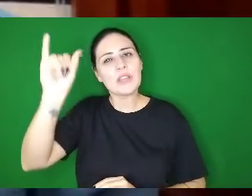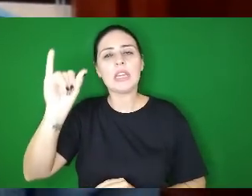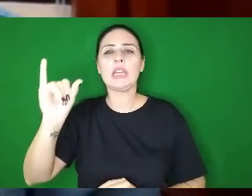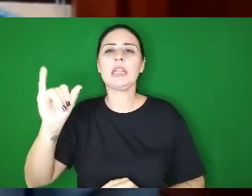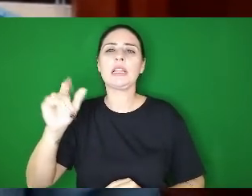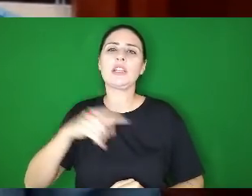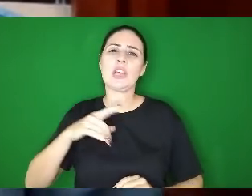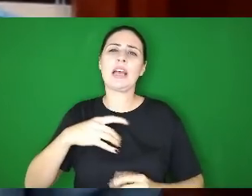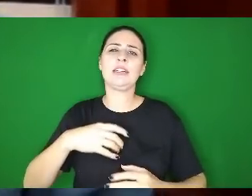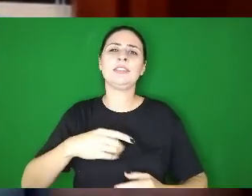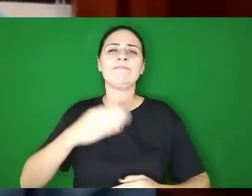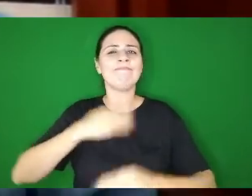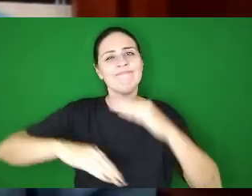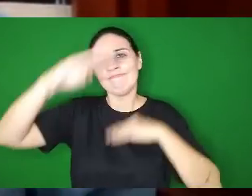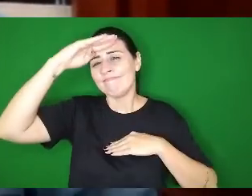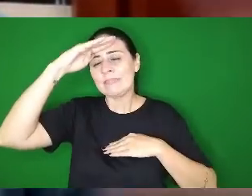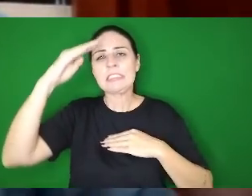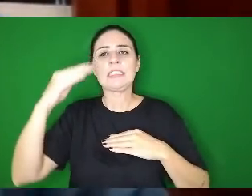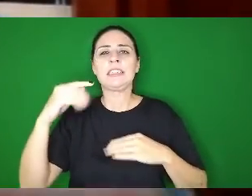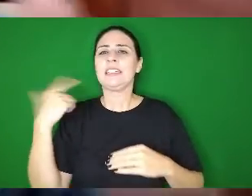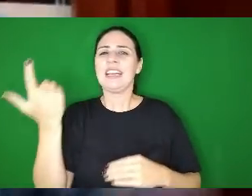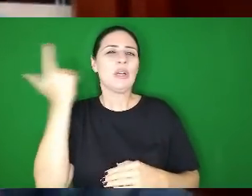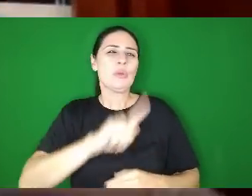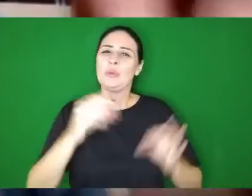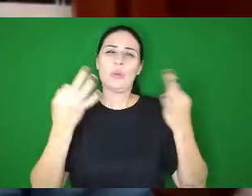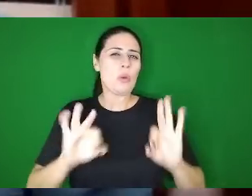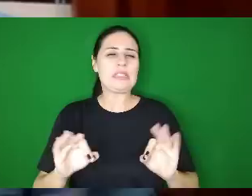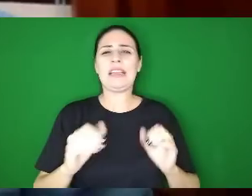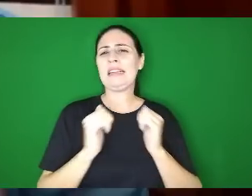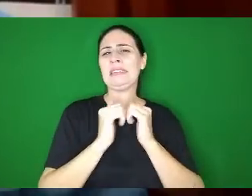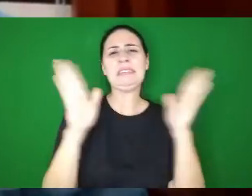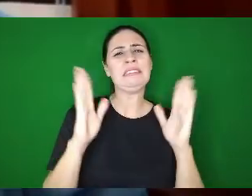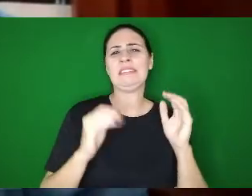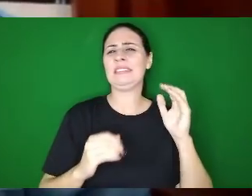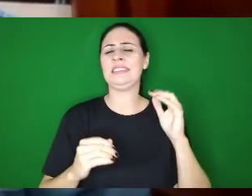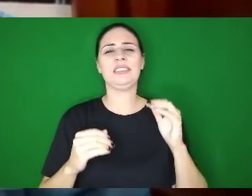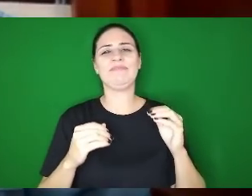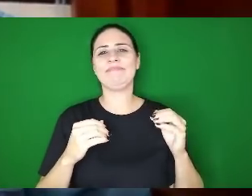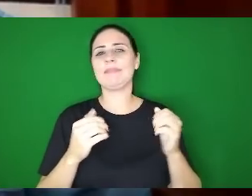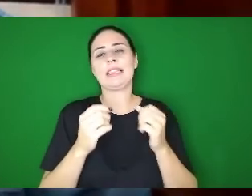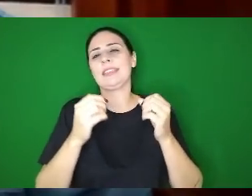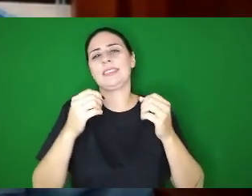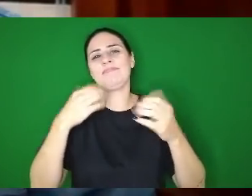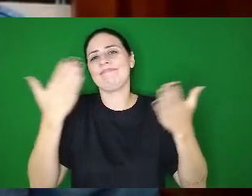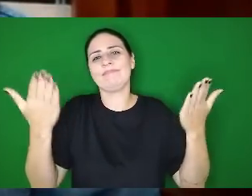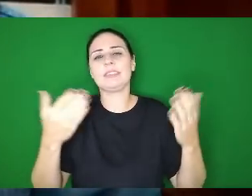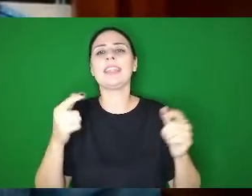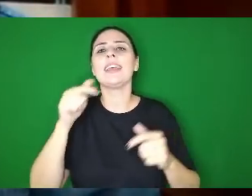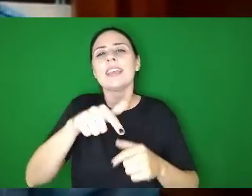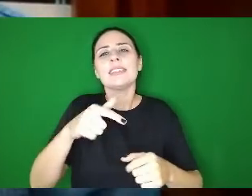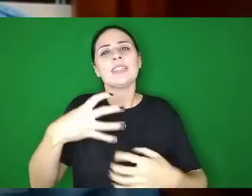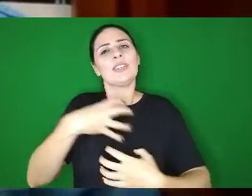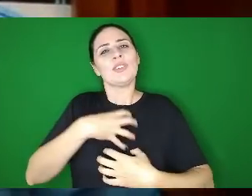meter o pé pelas mãos e achar que nada vale a pena, que nada serve, que não tem. Então, assim, essa a condição para a